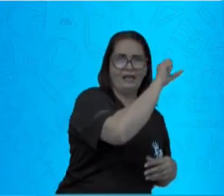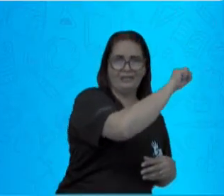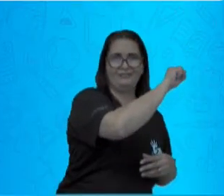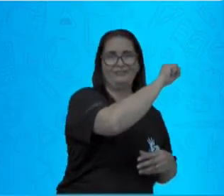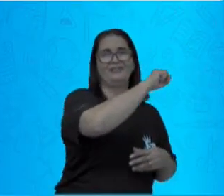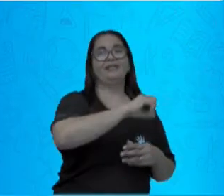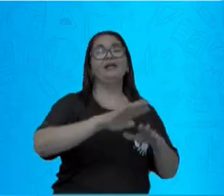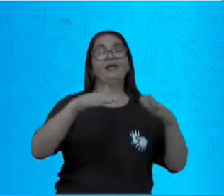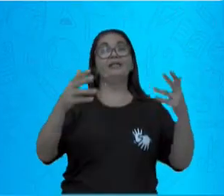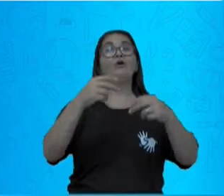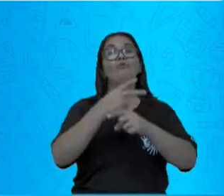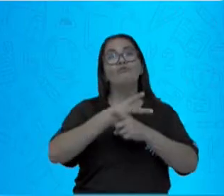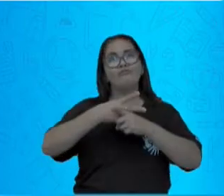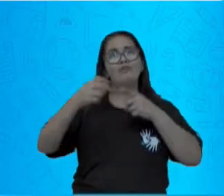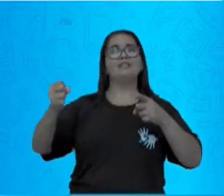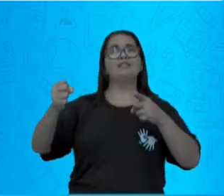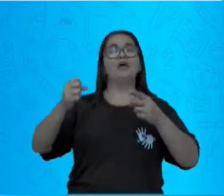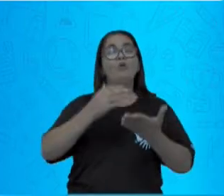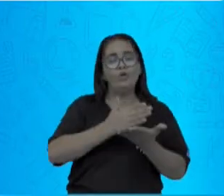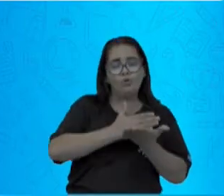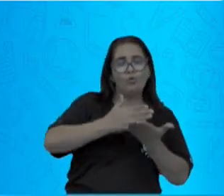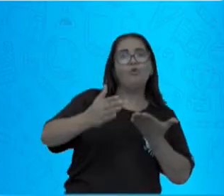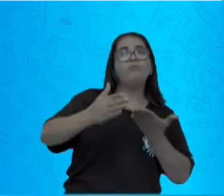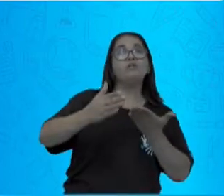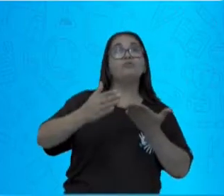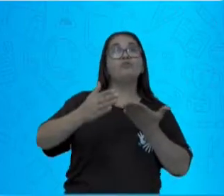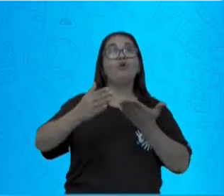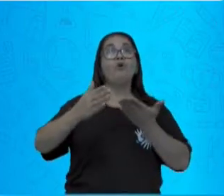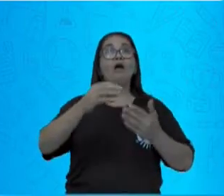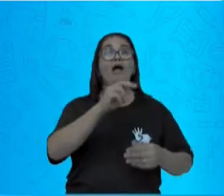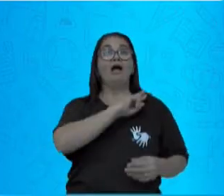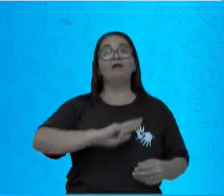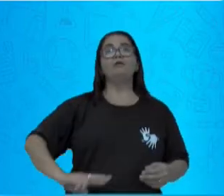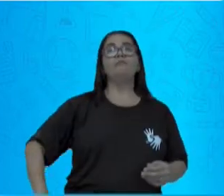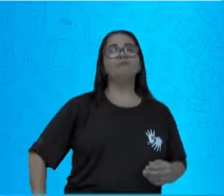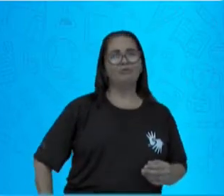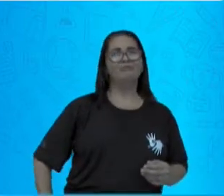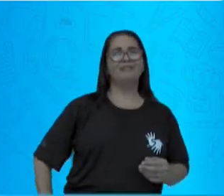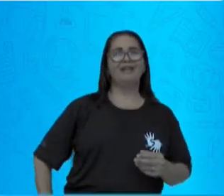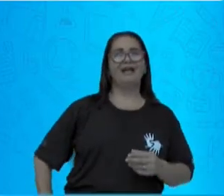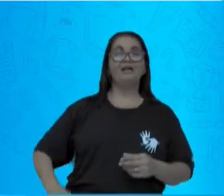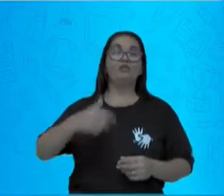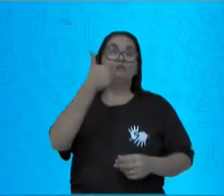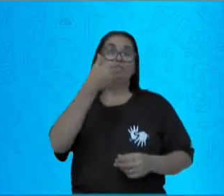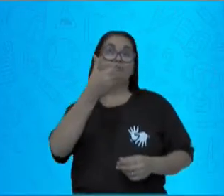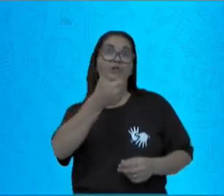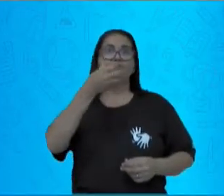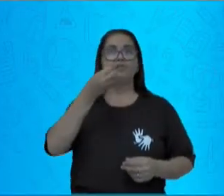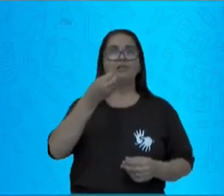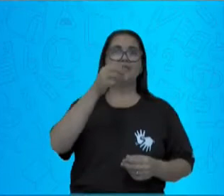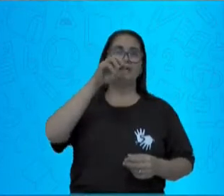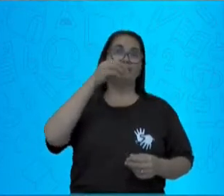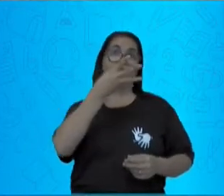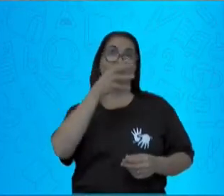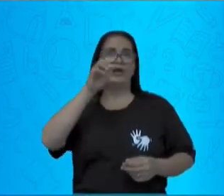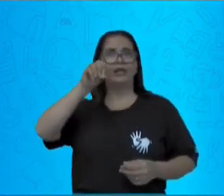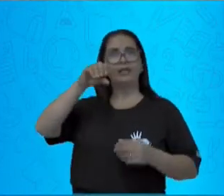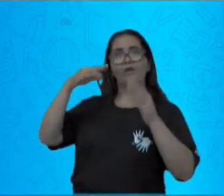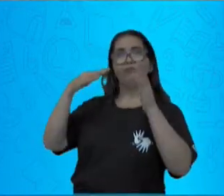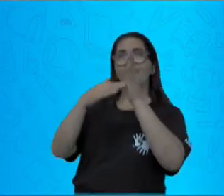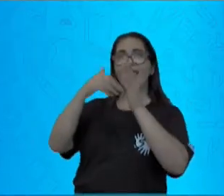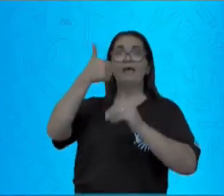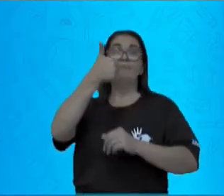com que vivesse o período de 1649 a 1660.